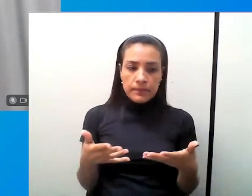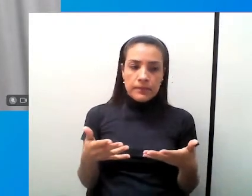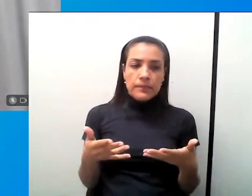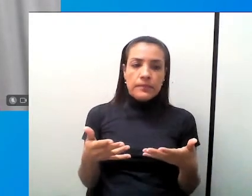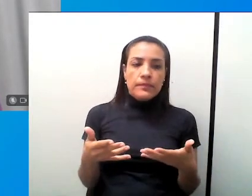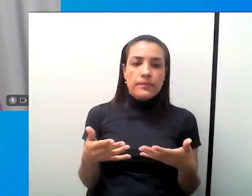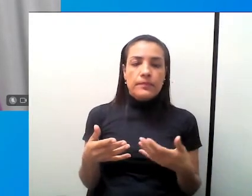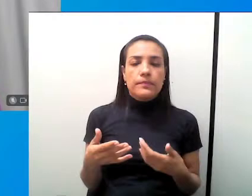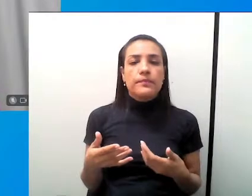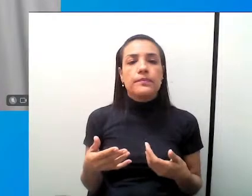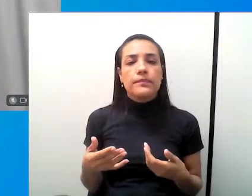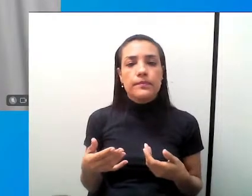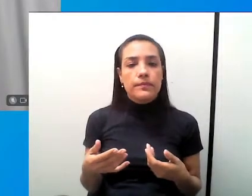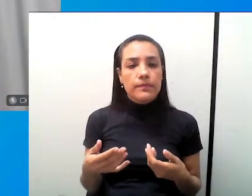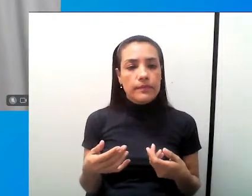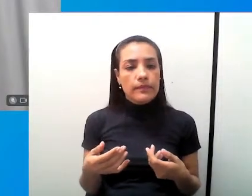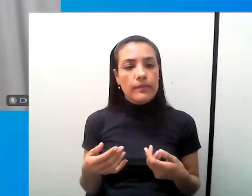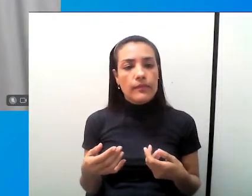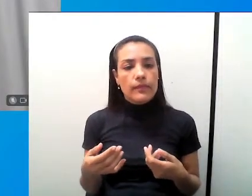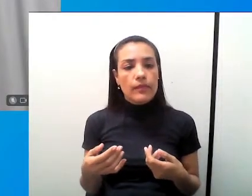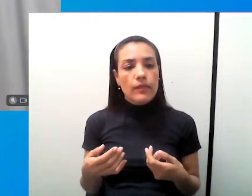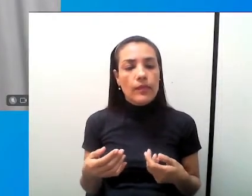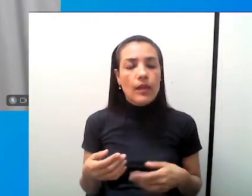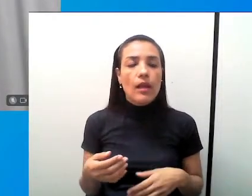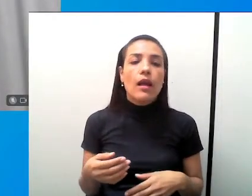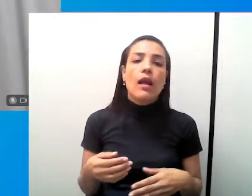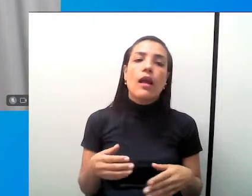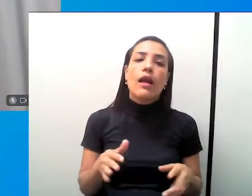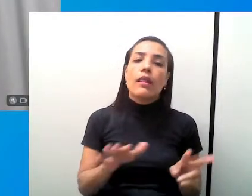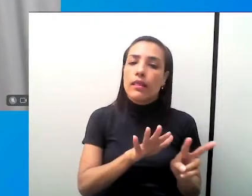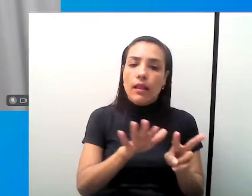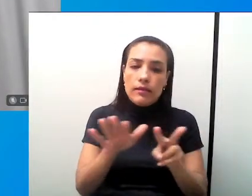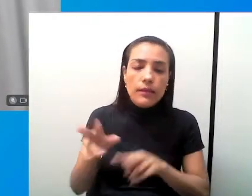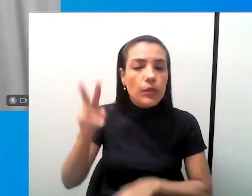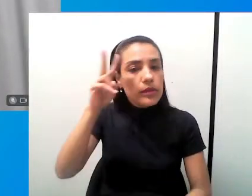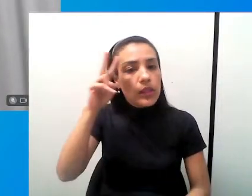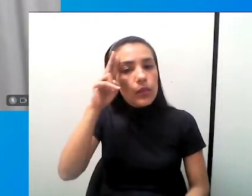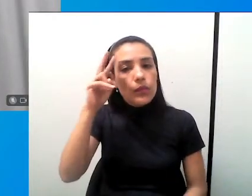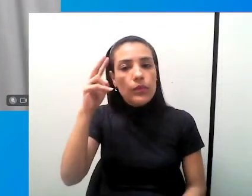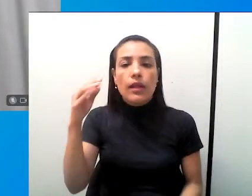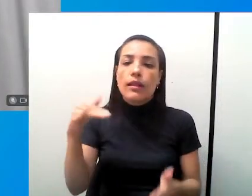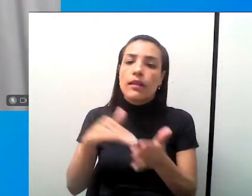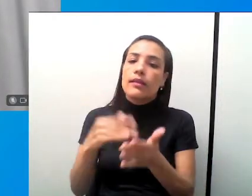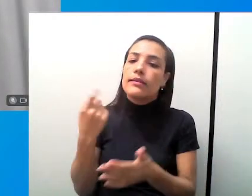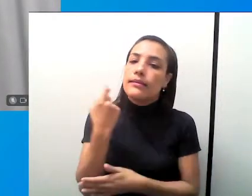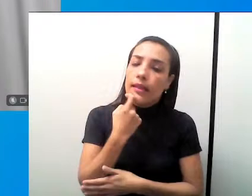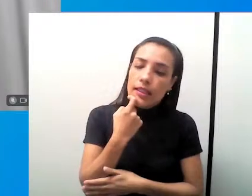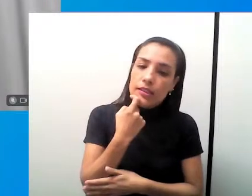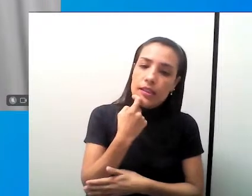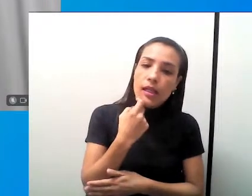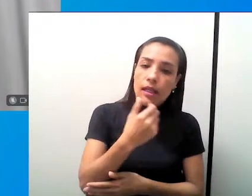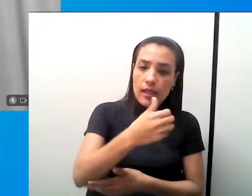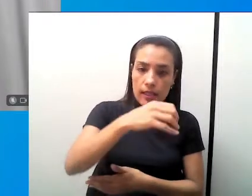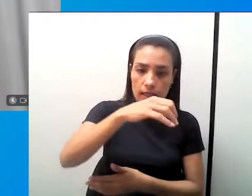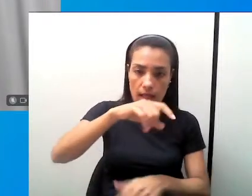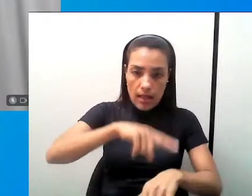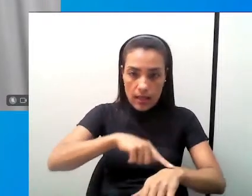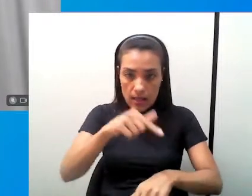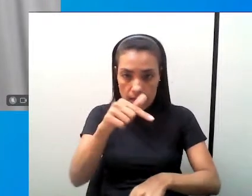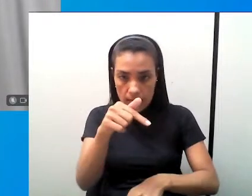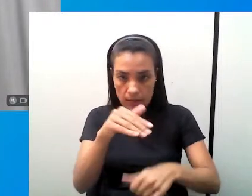tem-se, né, a distribuição ao longo da semana de segunda a sexta, das 19 às 22h30.